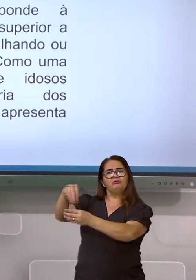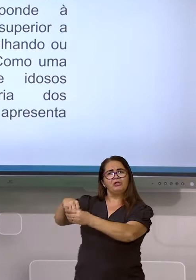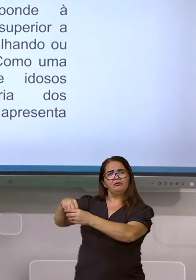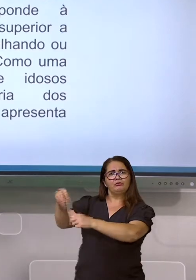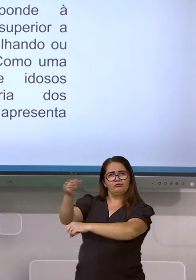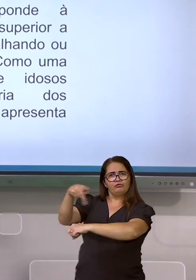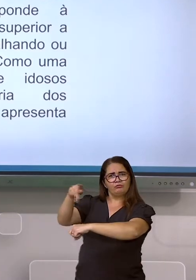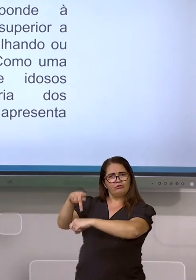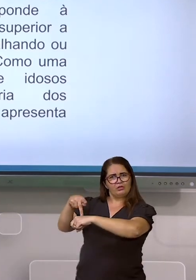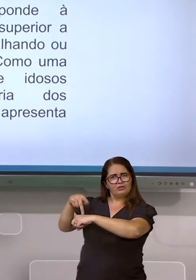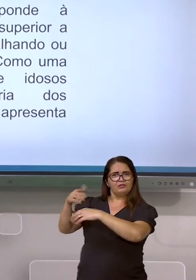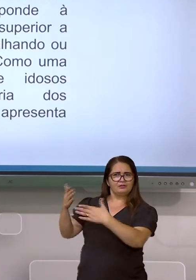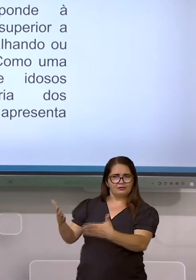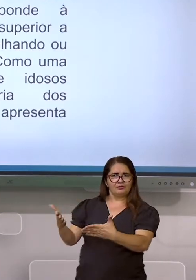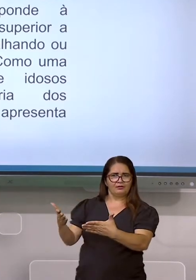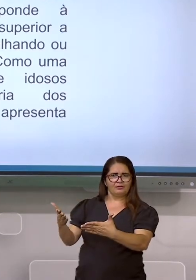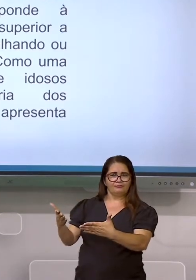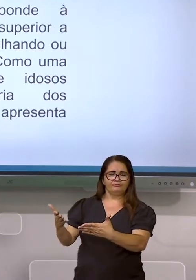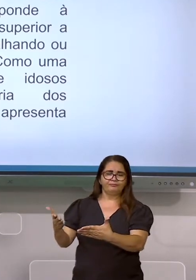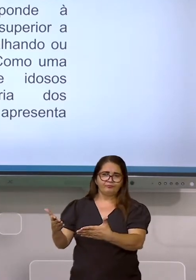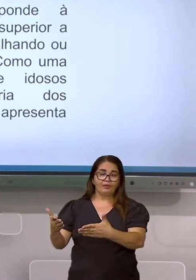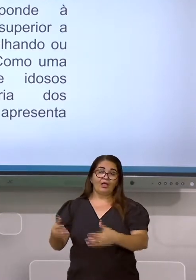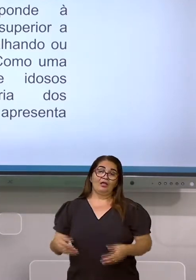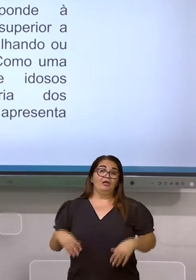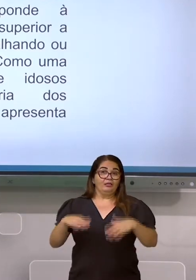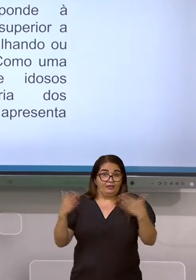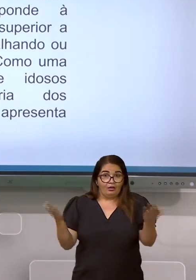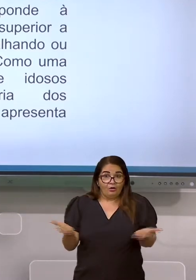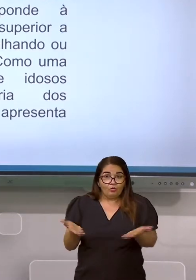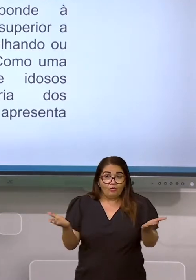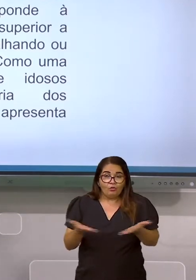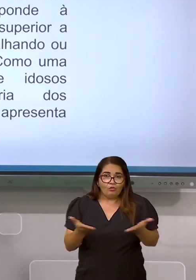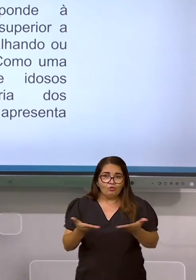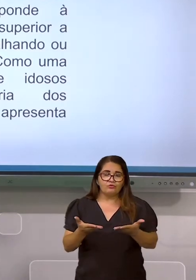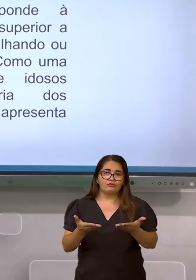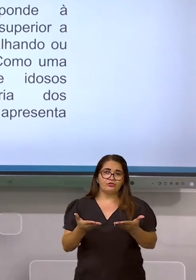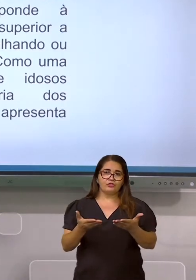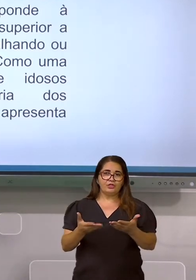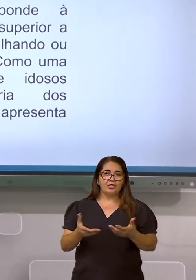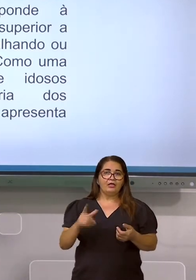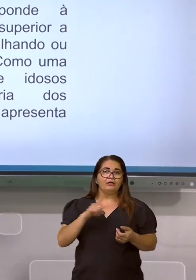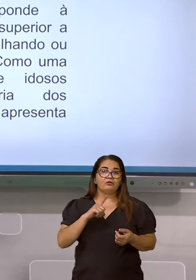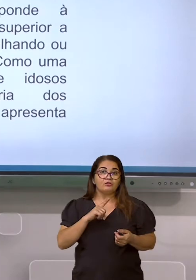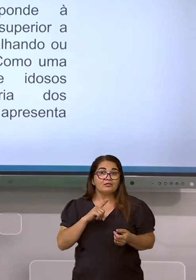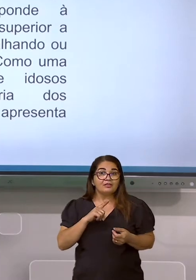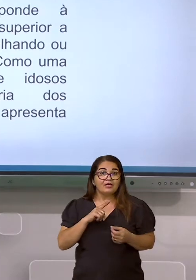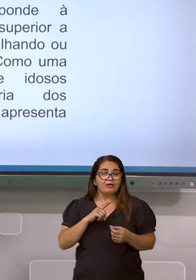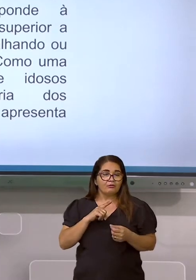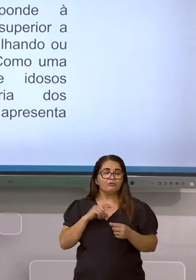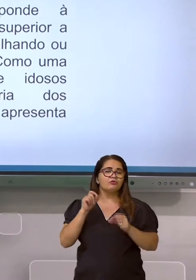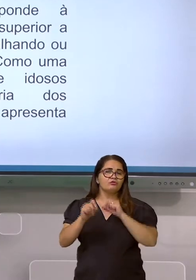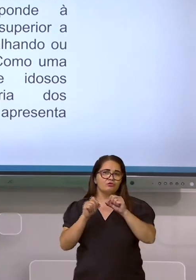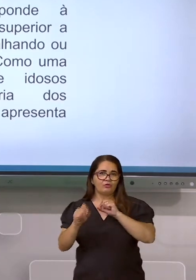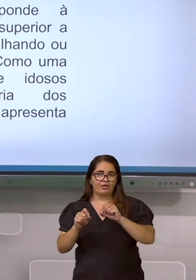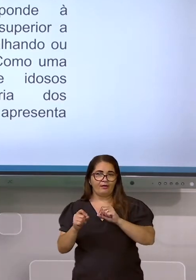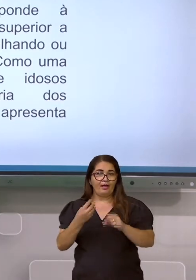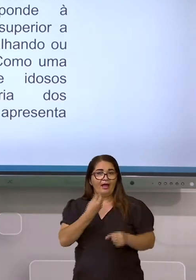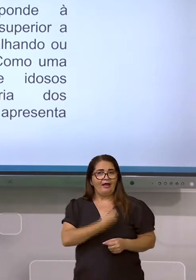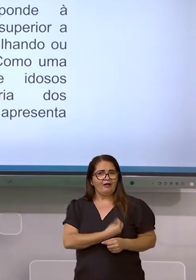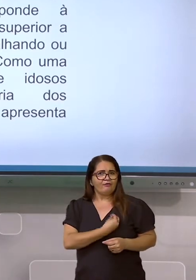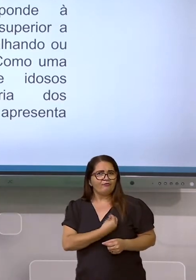era de 55 anos. Hoje, nós temos uma expectativa de vida maior. Então, se a